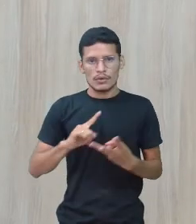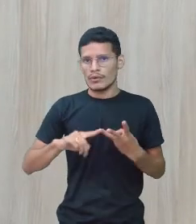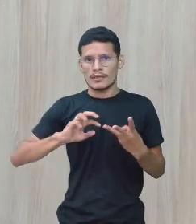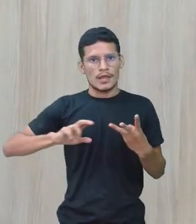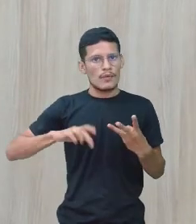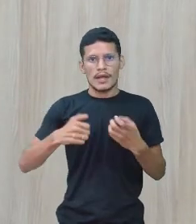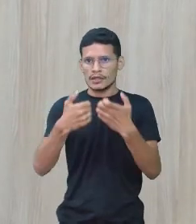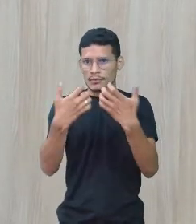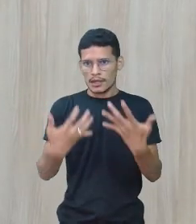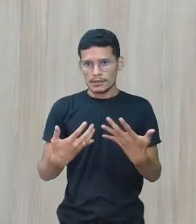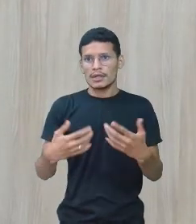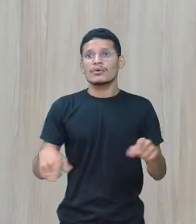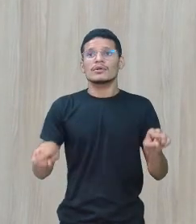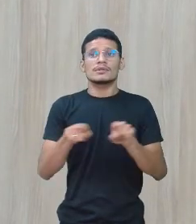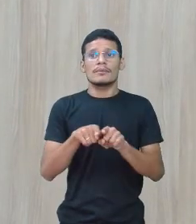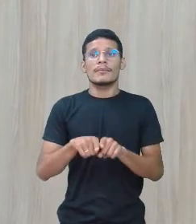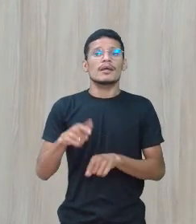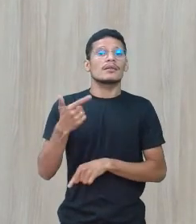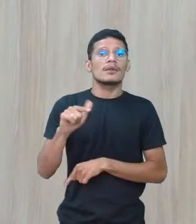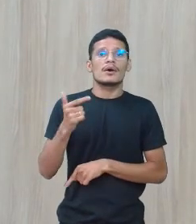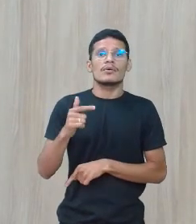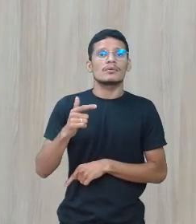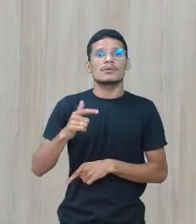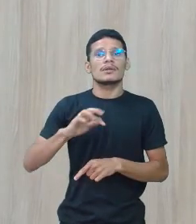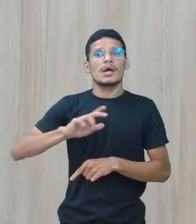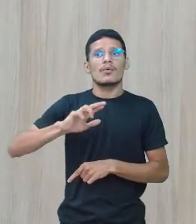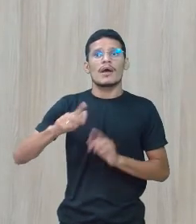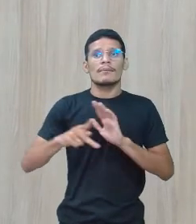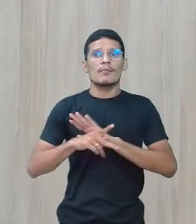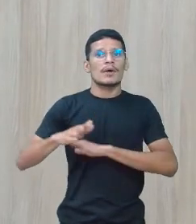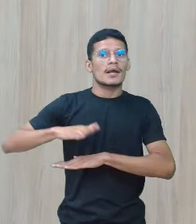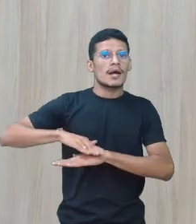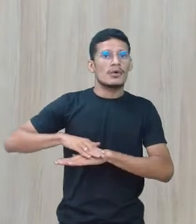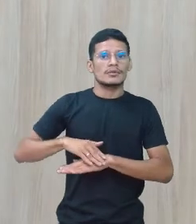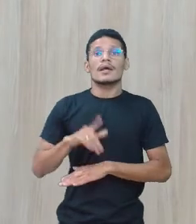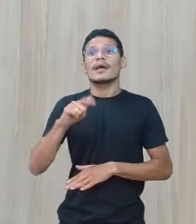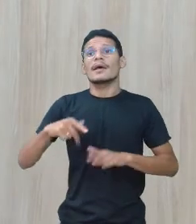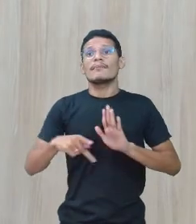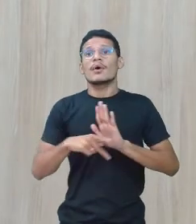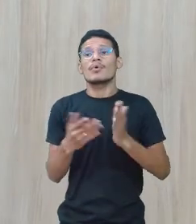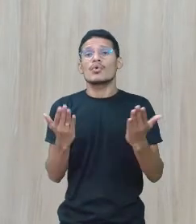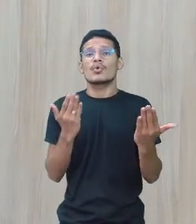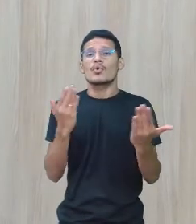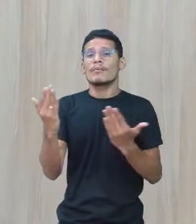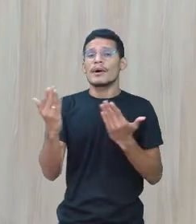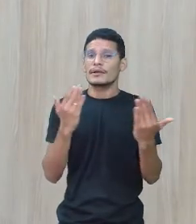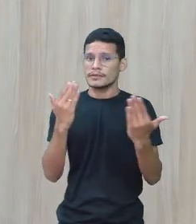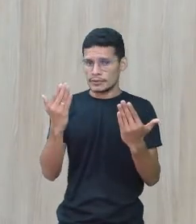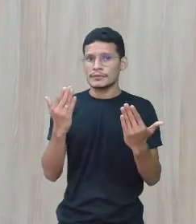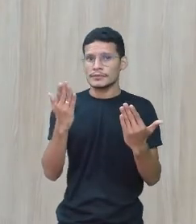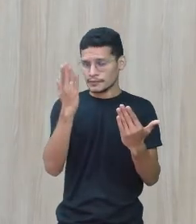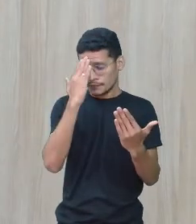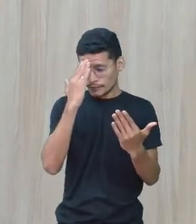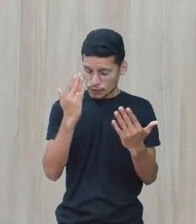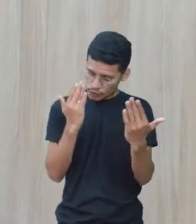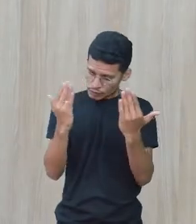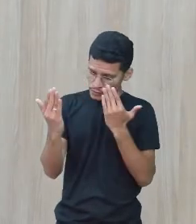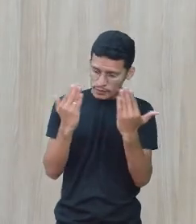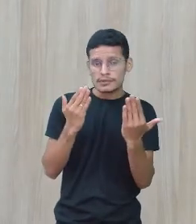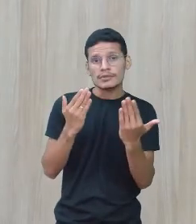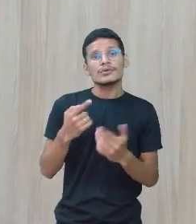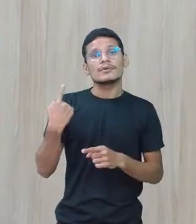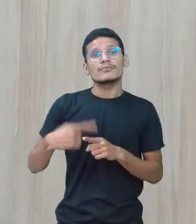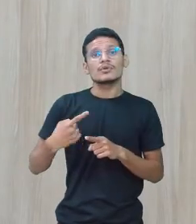explicação. Tampouco uma causa, porque a relação aqui é de comparação. A gente está dando a ideia de que